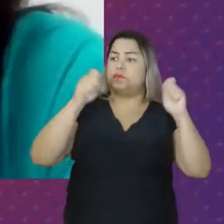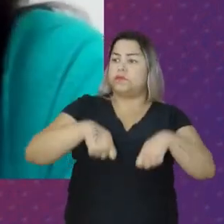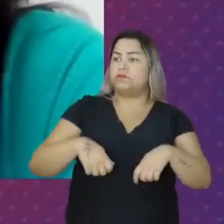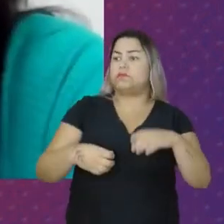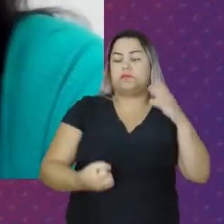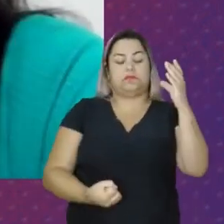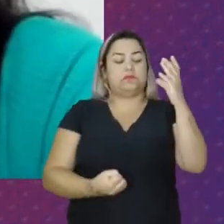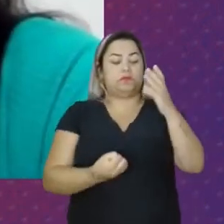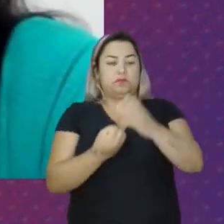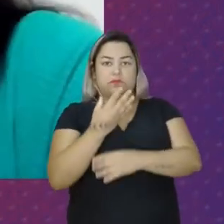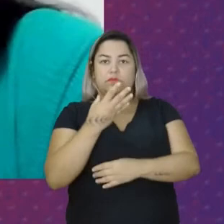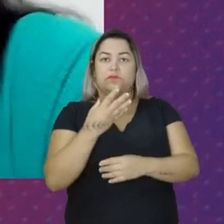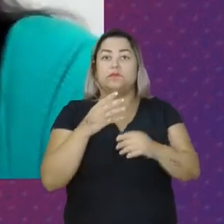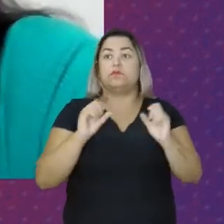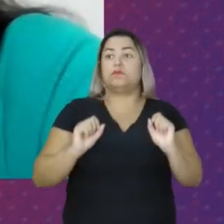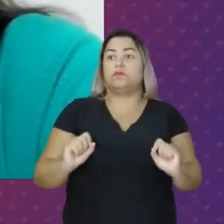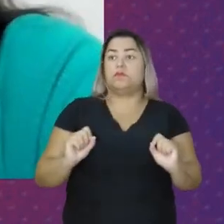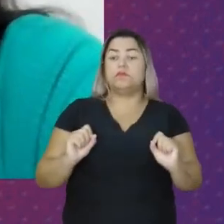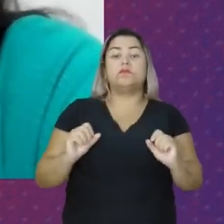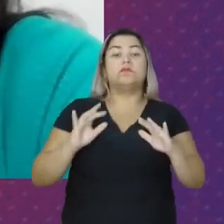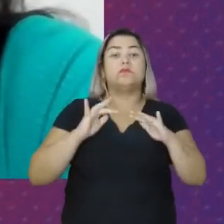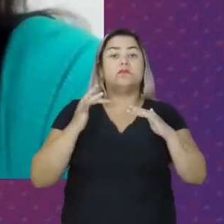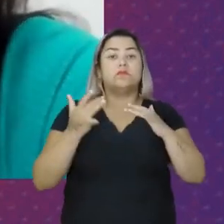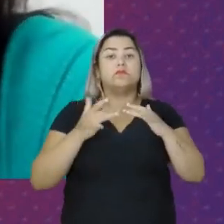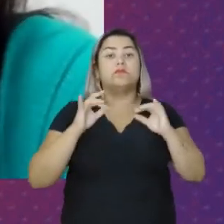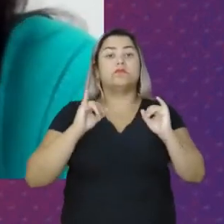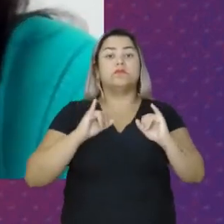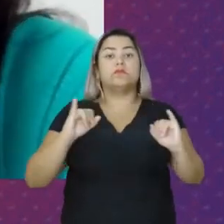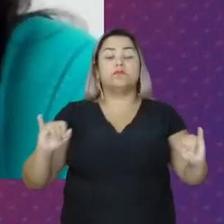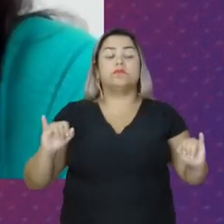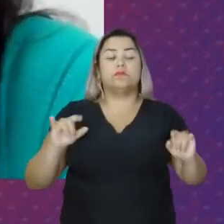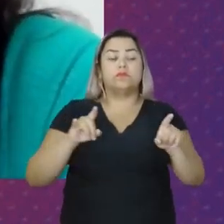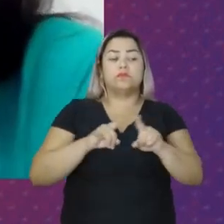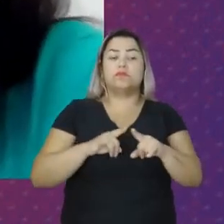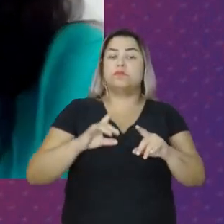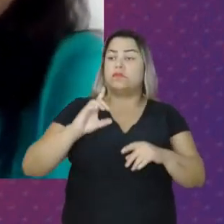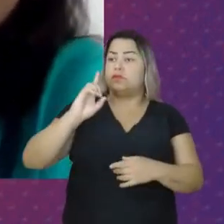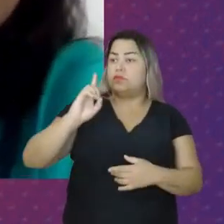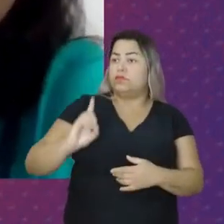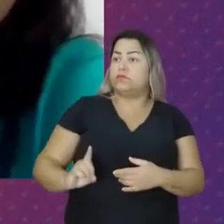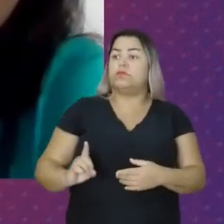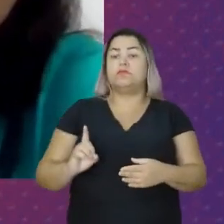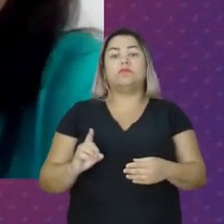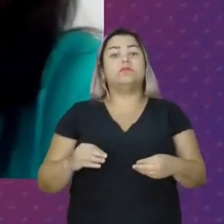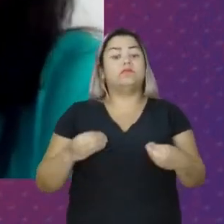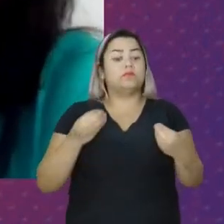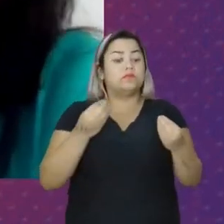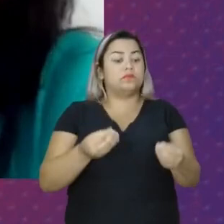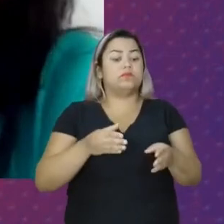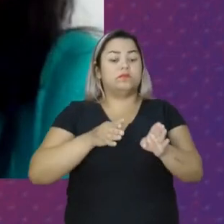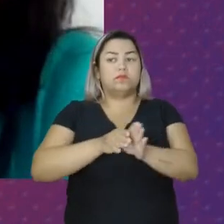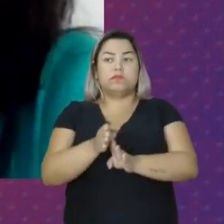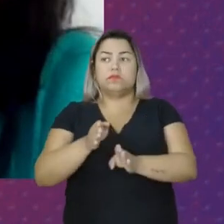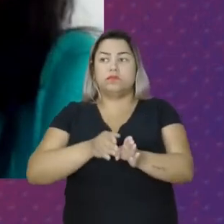um canal que pudesse informar as mulheres sobre os seus direitos e dar a elas orientações sobre